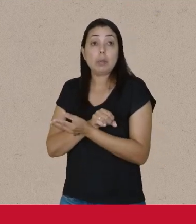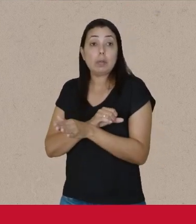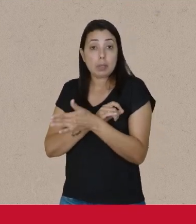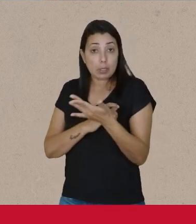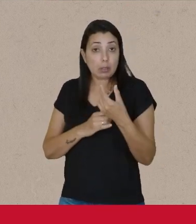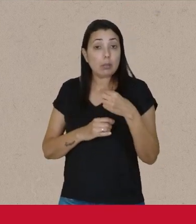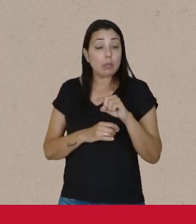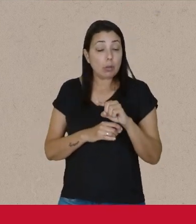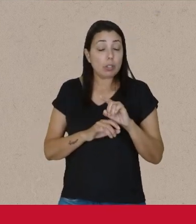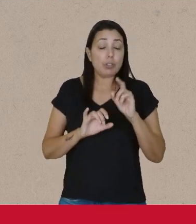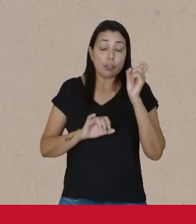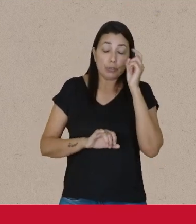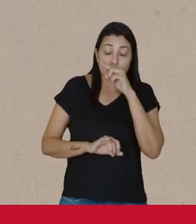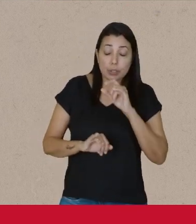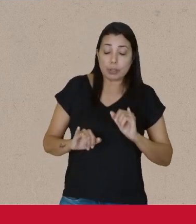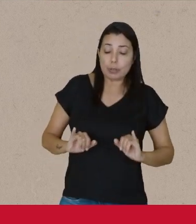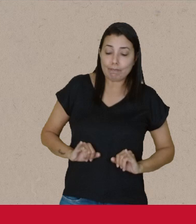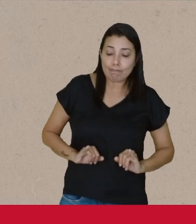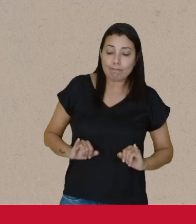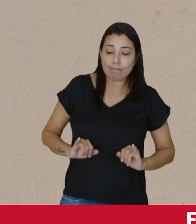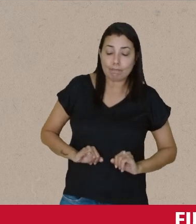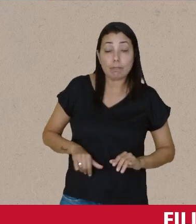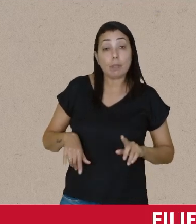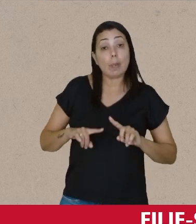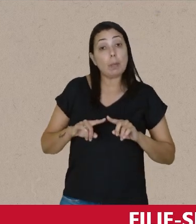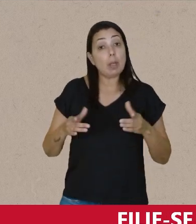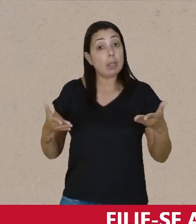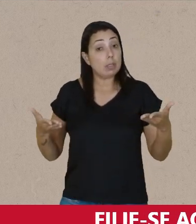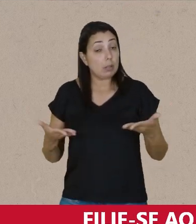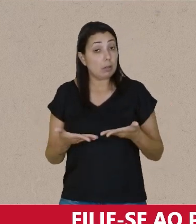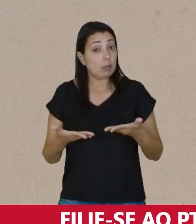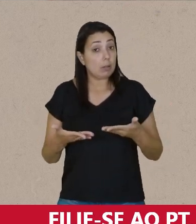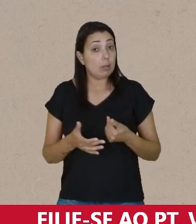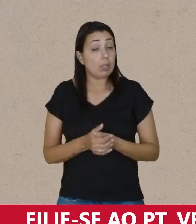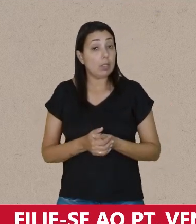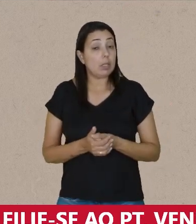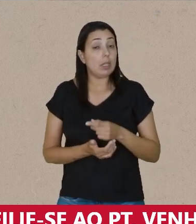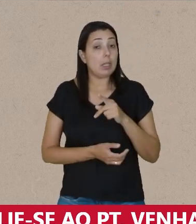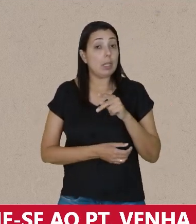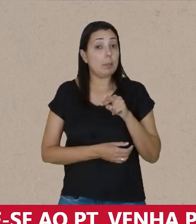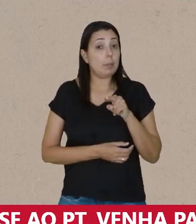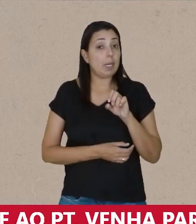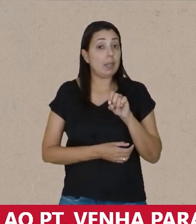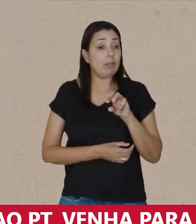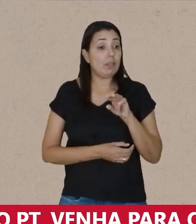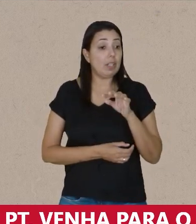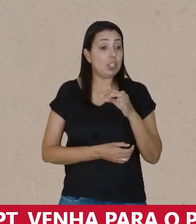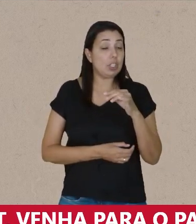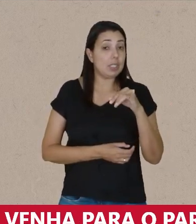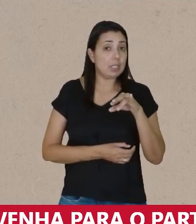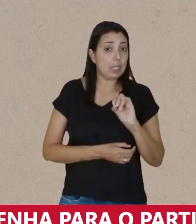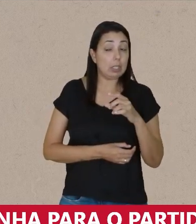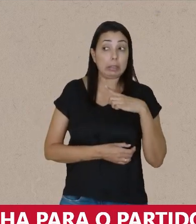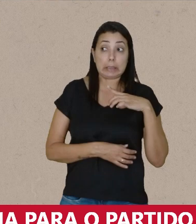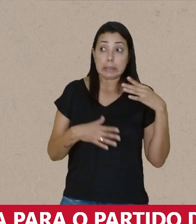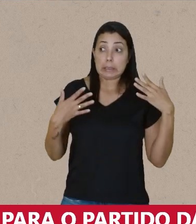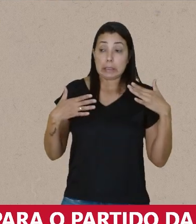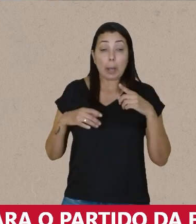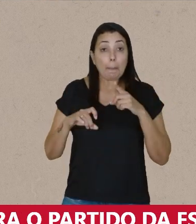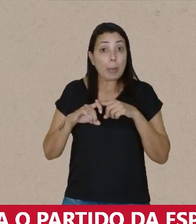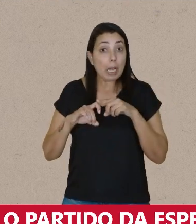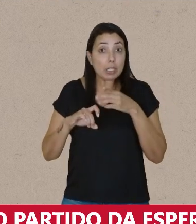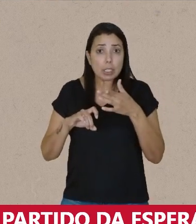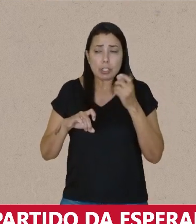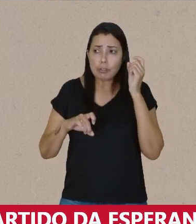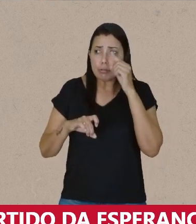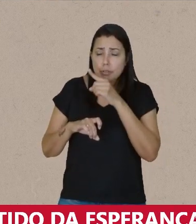isso também foi muito doloroso, né? Agora, essa situação da Prevent Senior nos choca muito como médico, é muito difícil para a